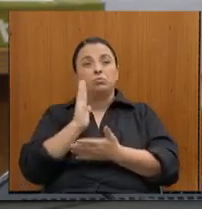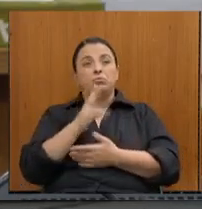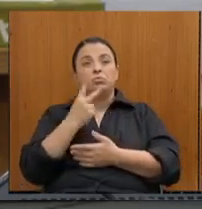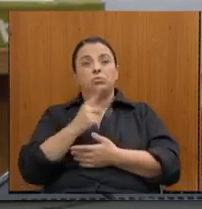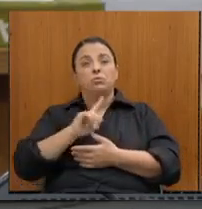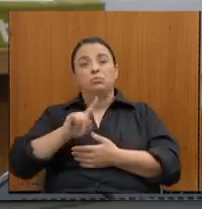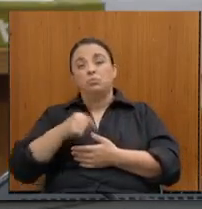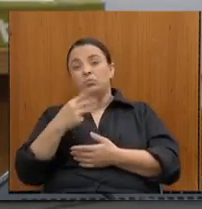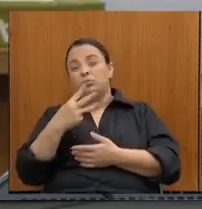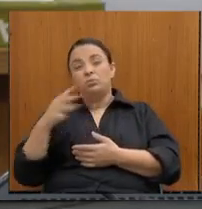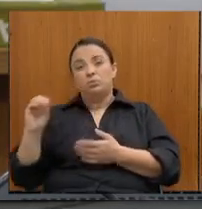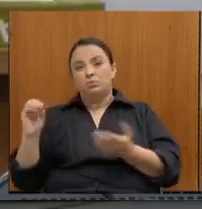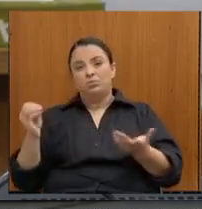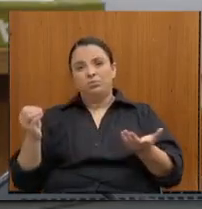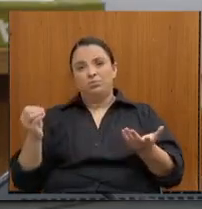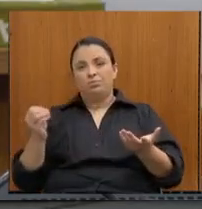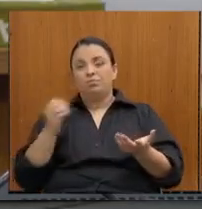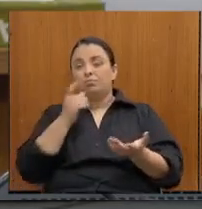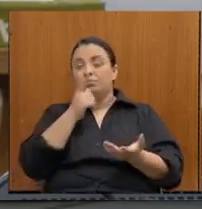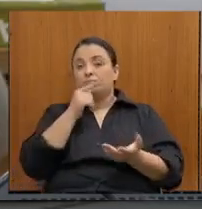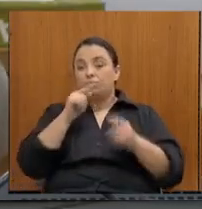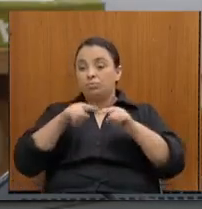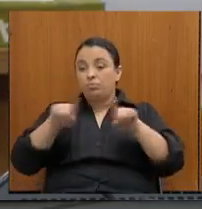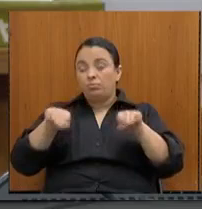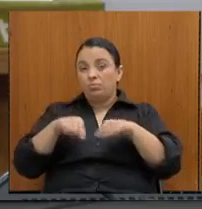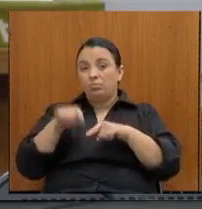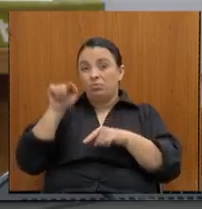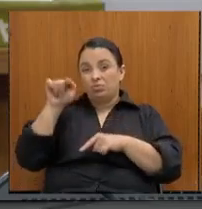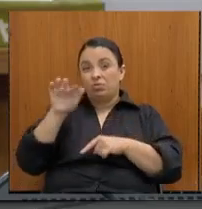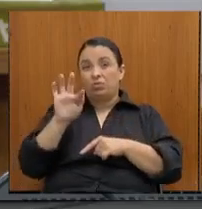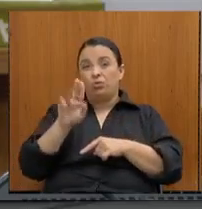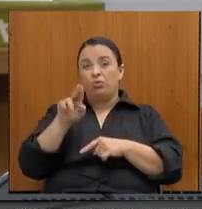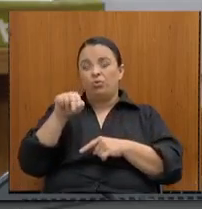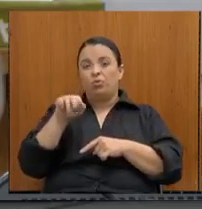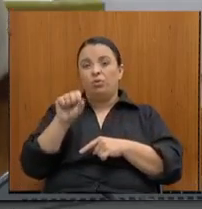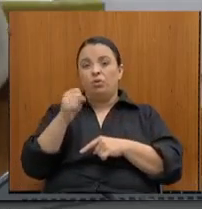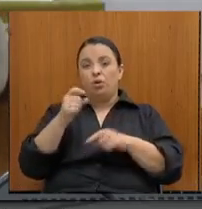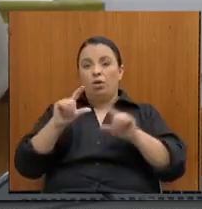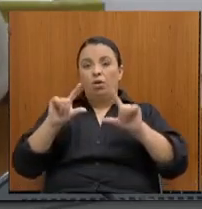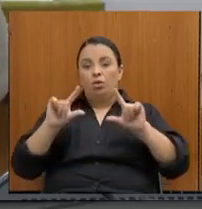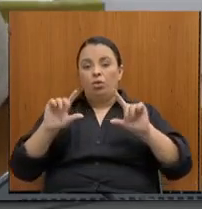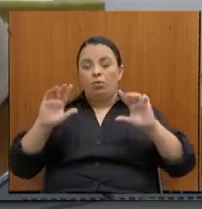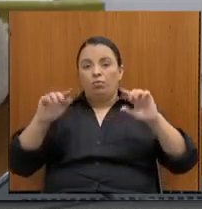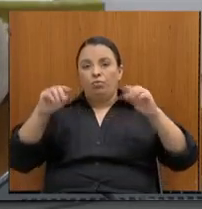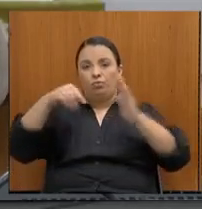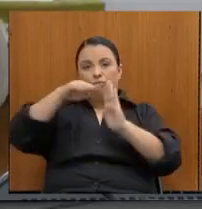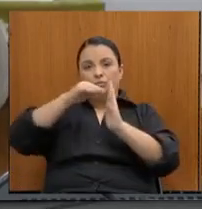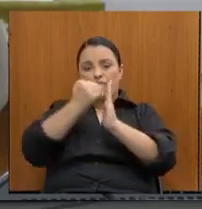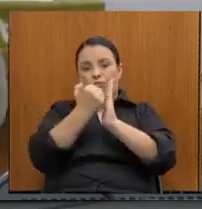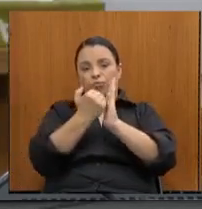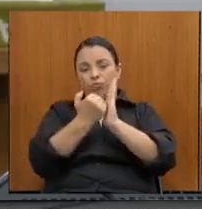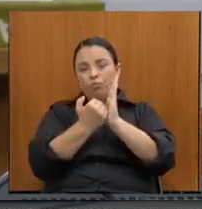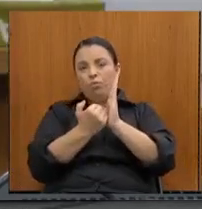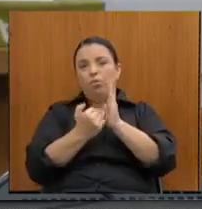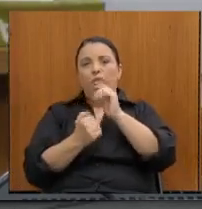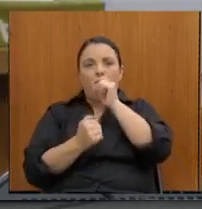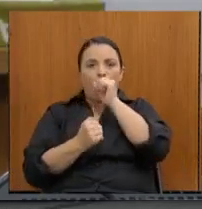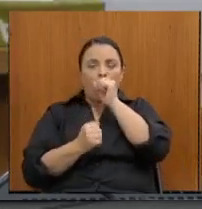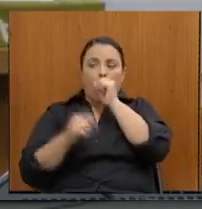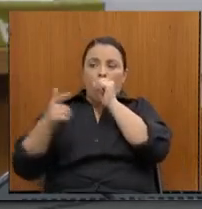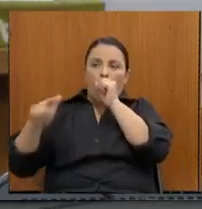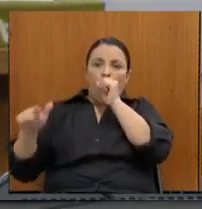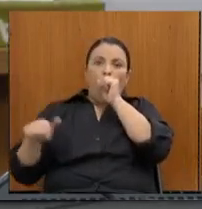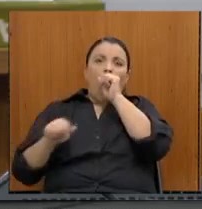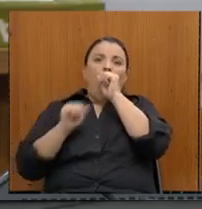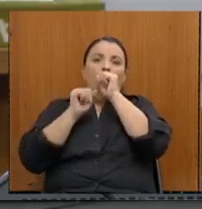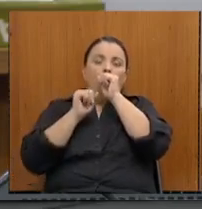e nunca teve então baixo né nossa não são Lago de Furnas Peixoto lei que os reservatórios do